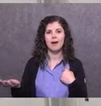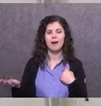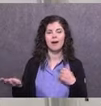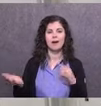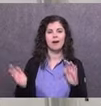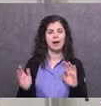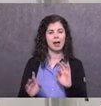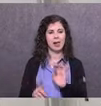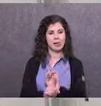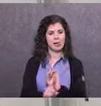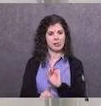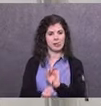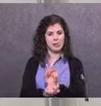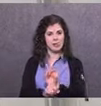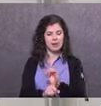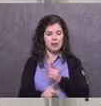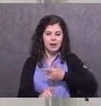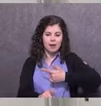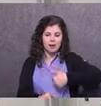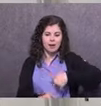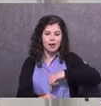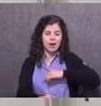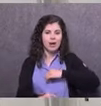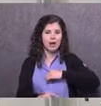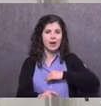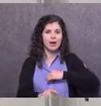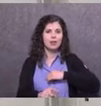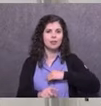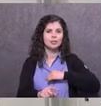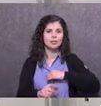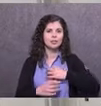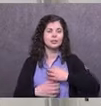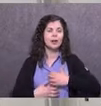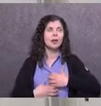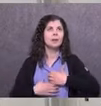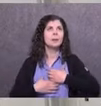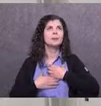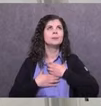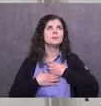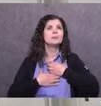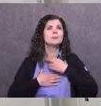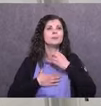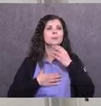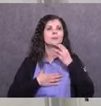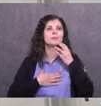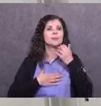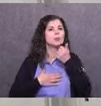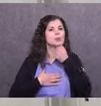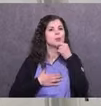Podemos apenas olhar para Jesus